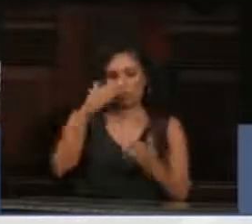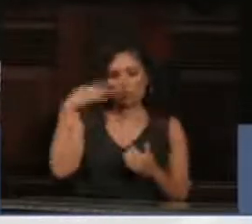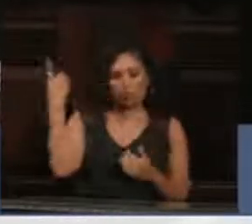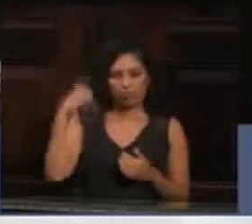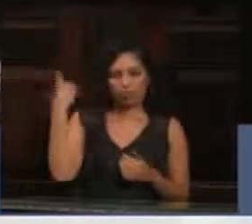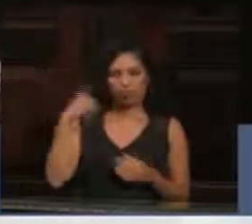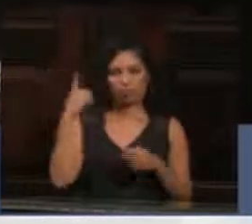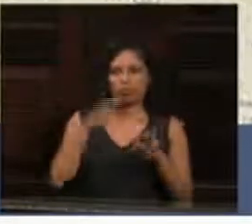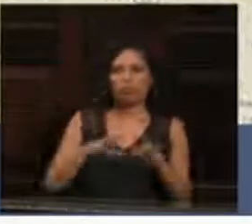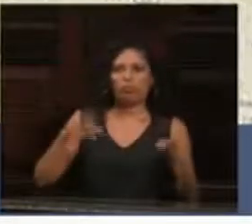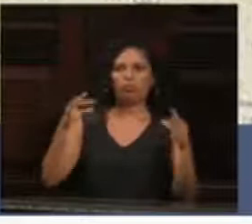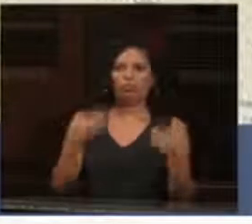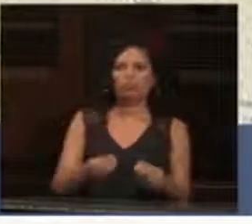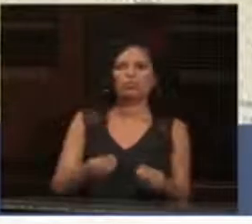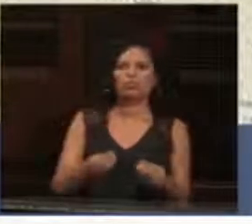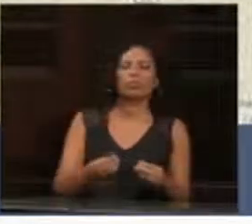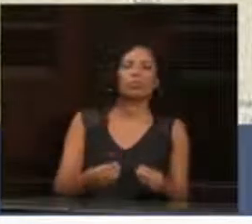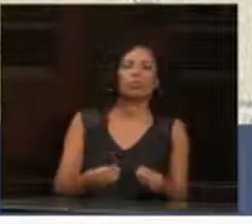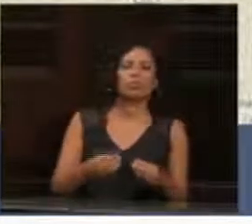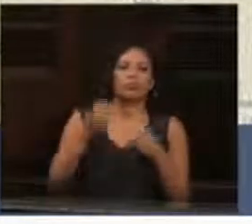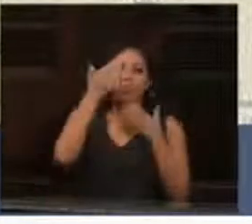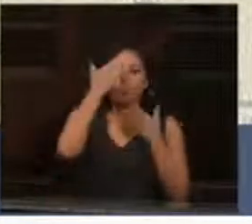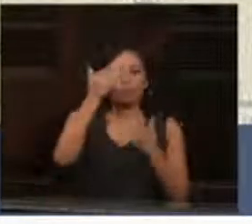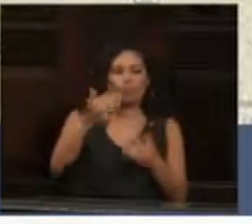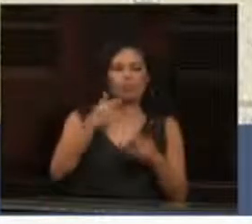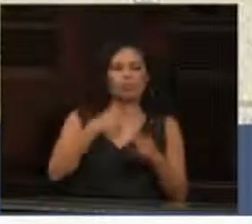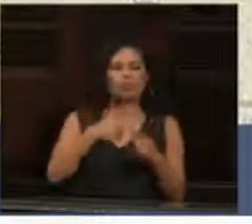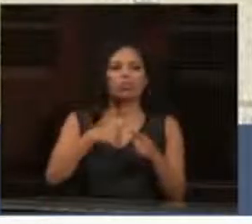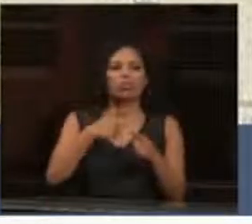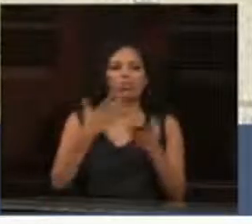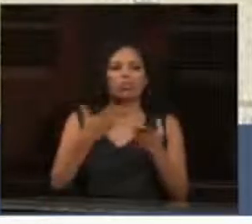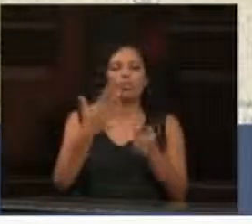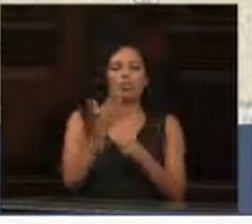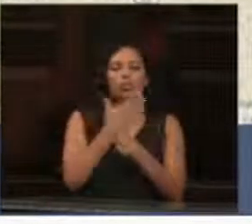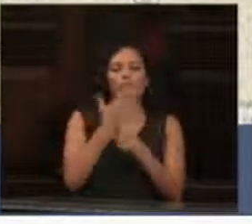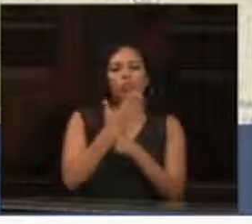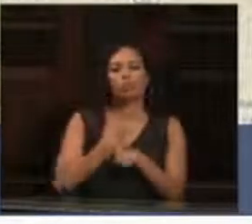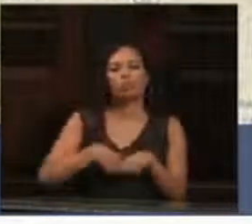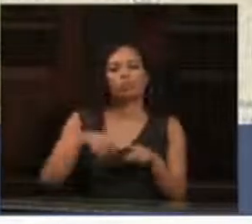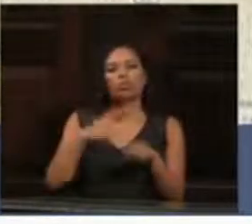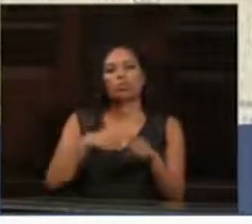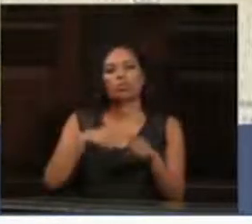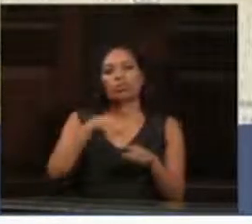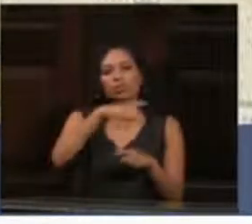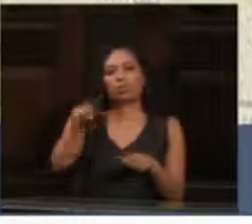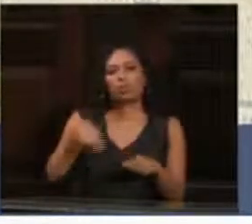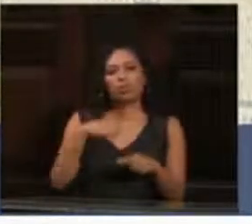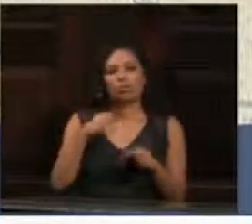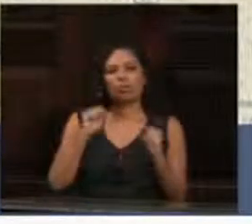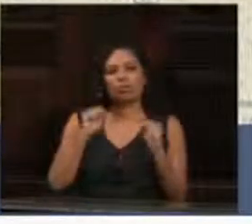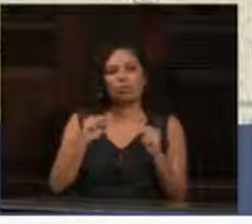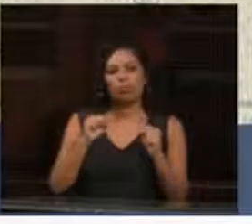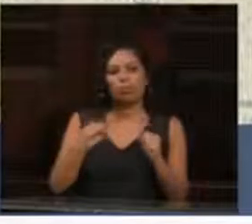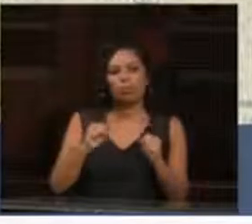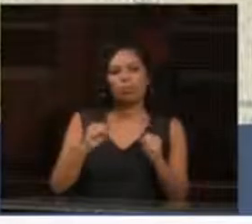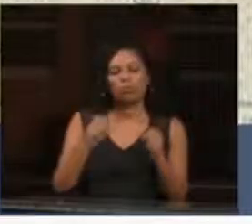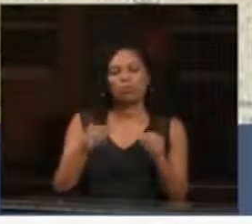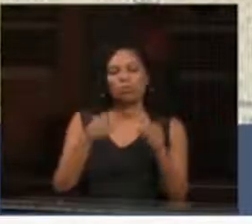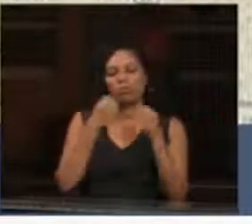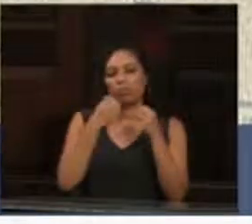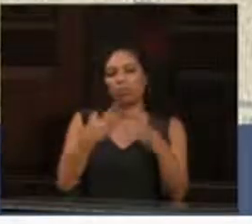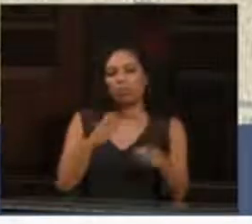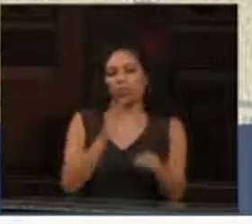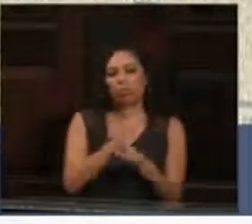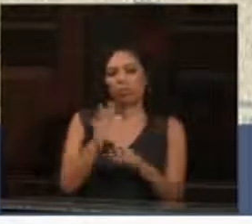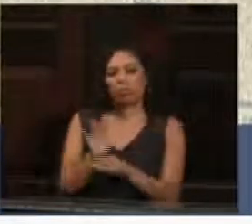Vando. Família, eu te agradeço a disponibilidade. Com certeza, Vossa Excelência será muito útil e fundamental